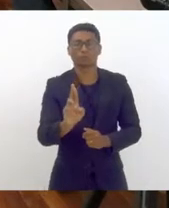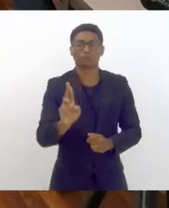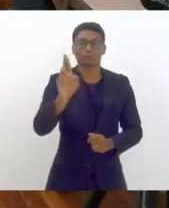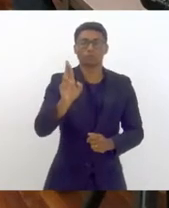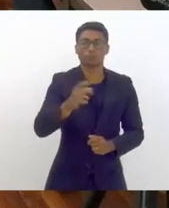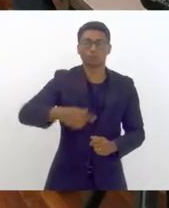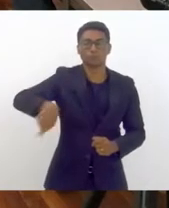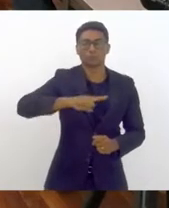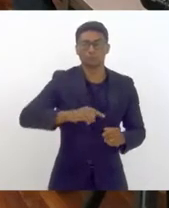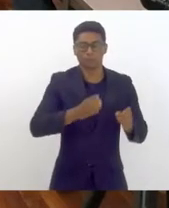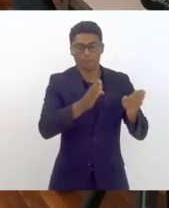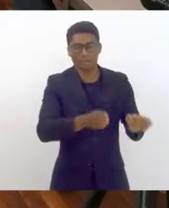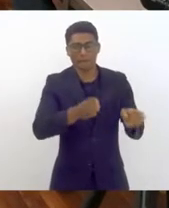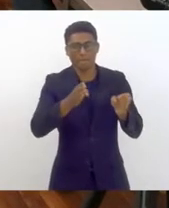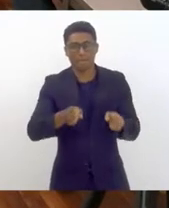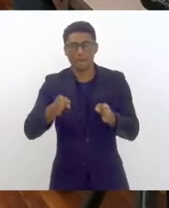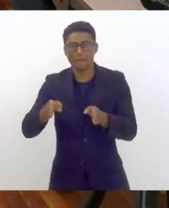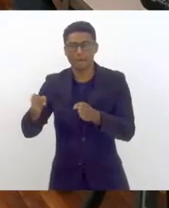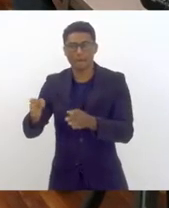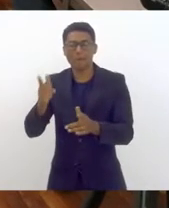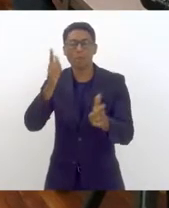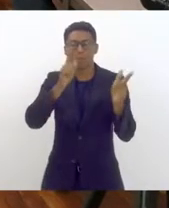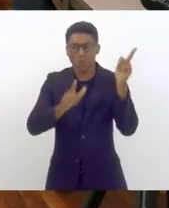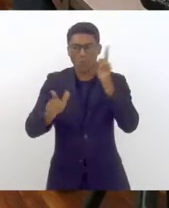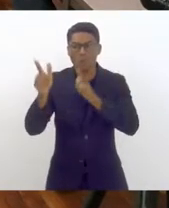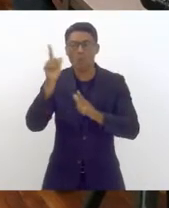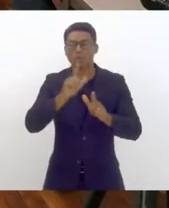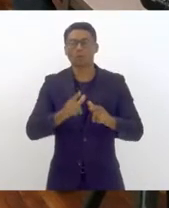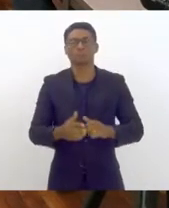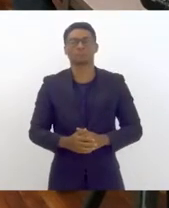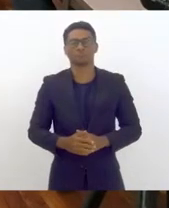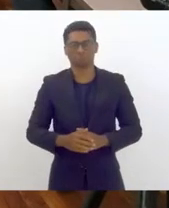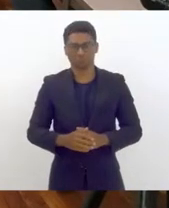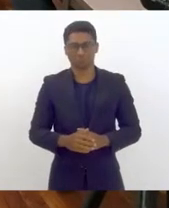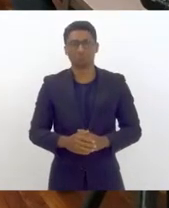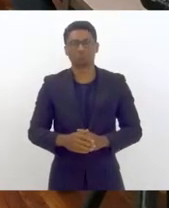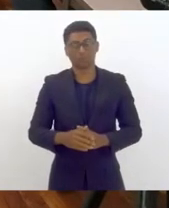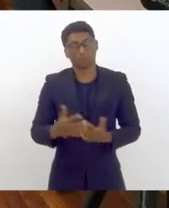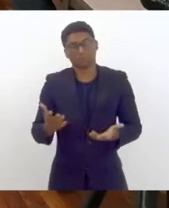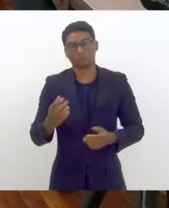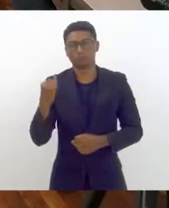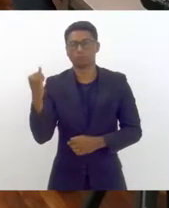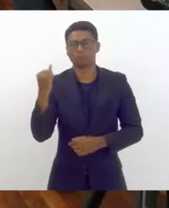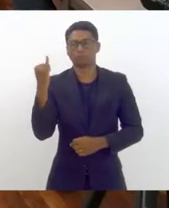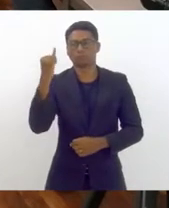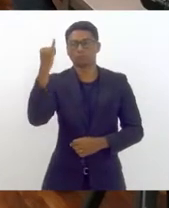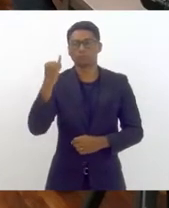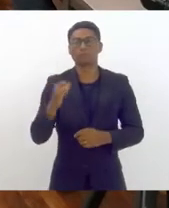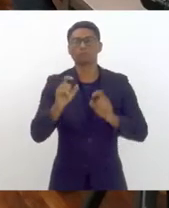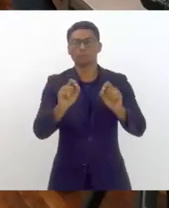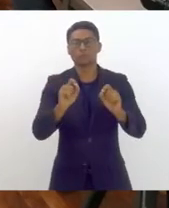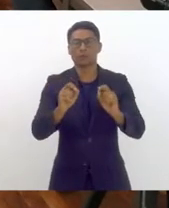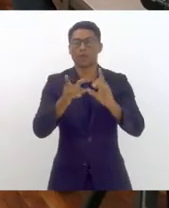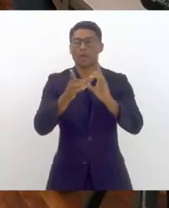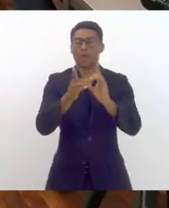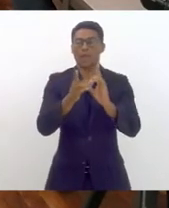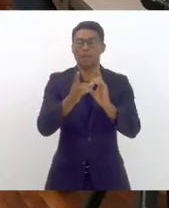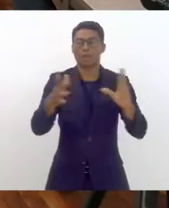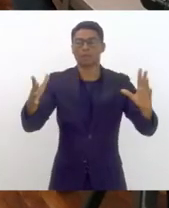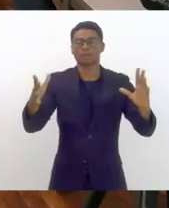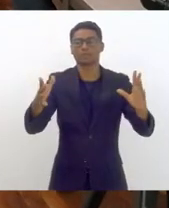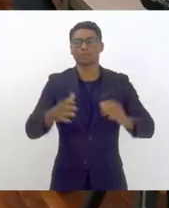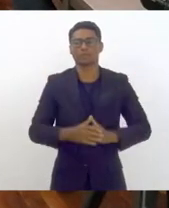essa ferramenta tão importante para a democracia, tão importante